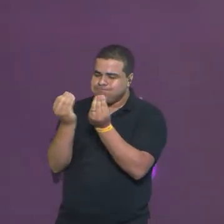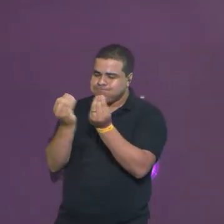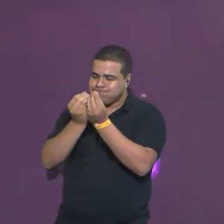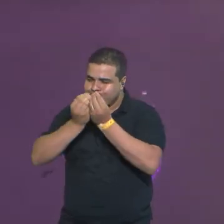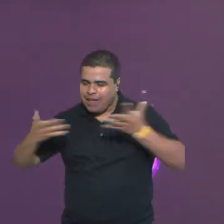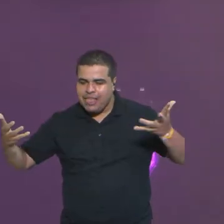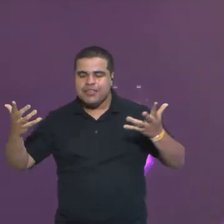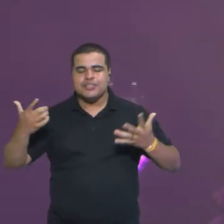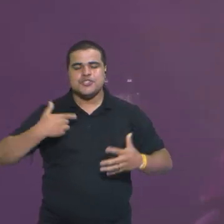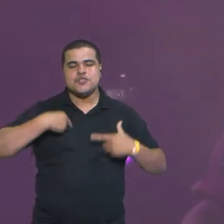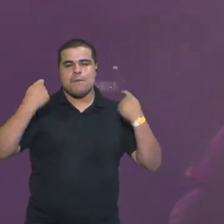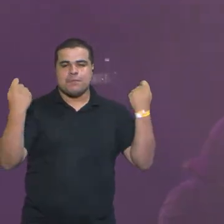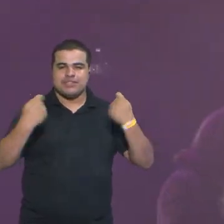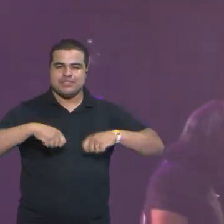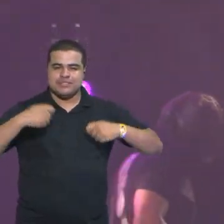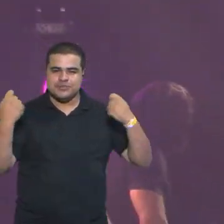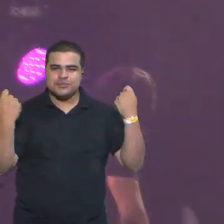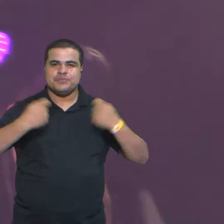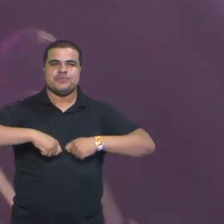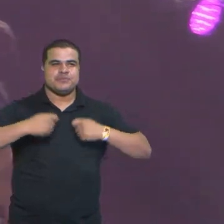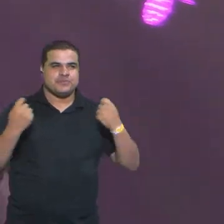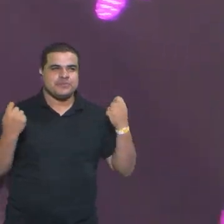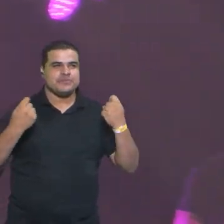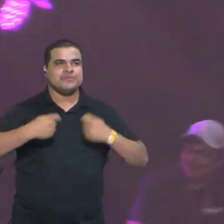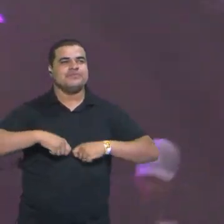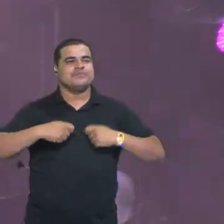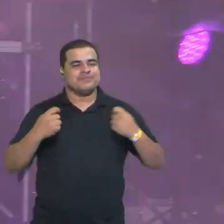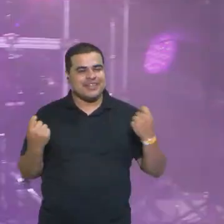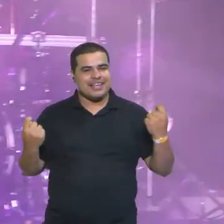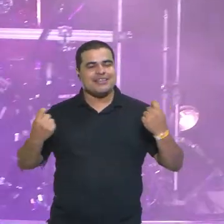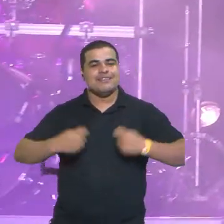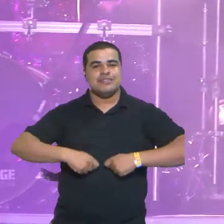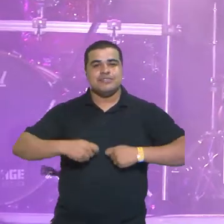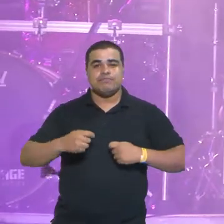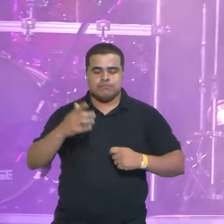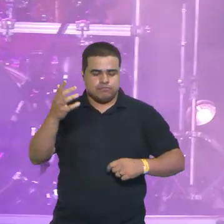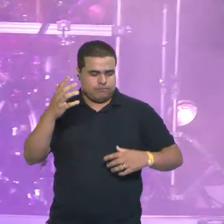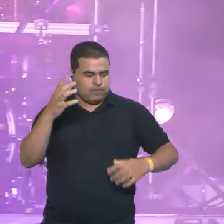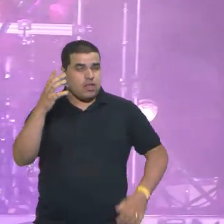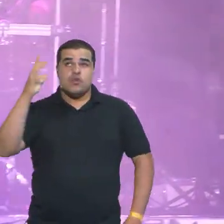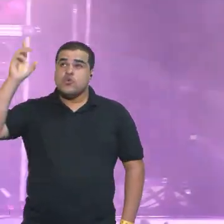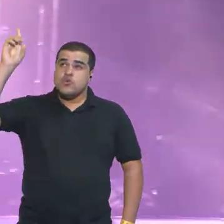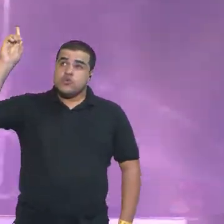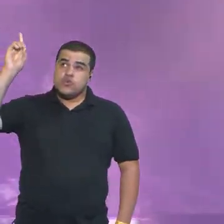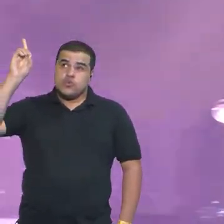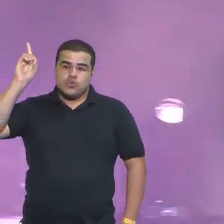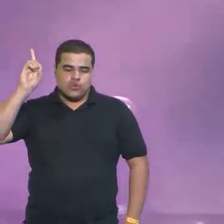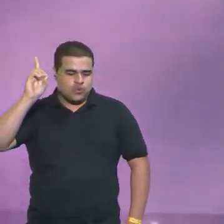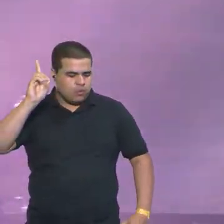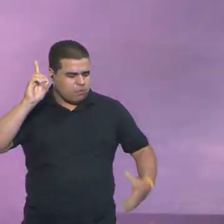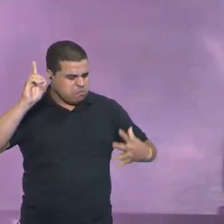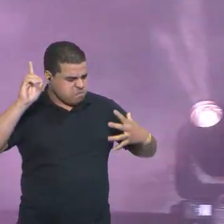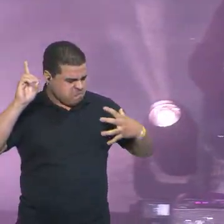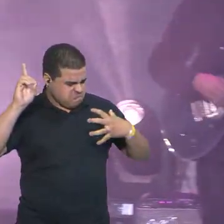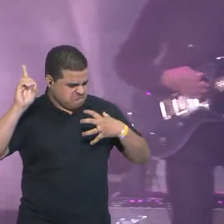preciso quem aqui nessa noite precisa levante as suas mãos ao céu